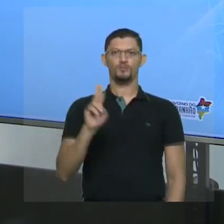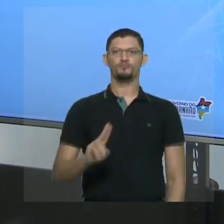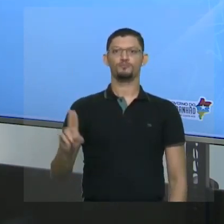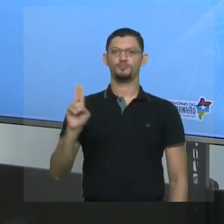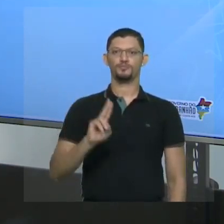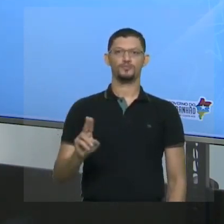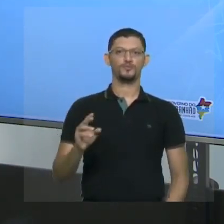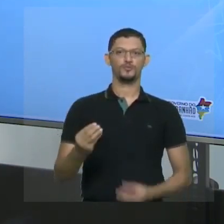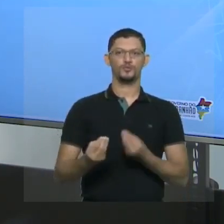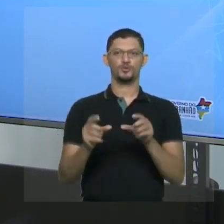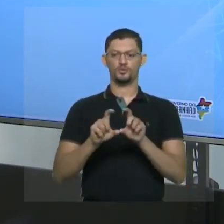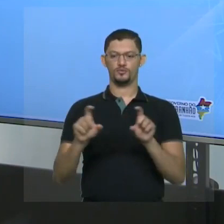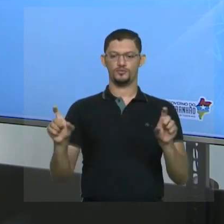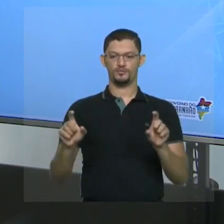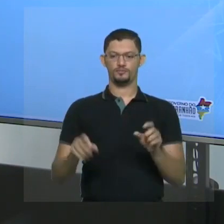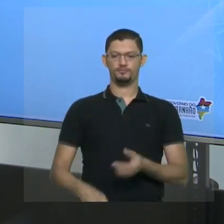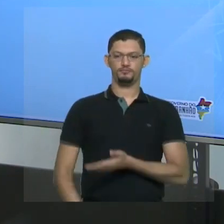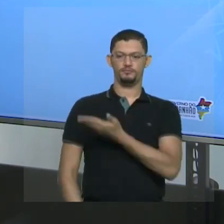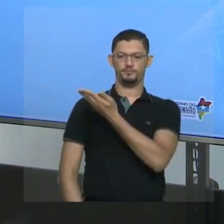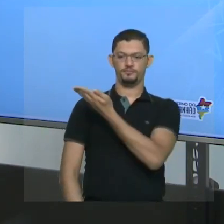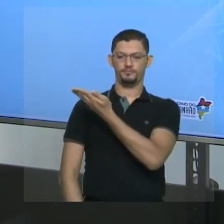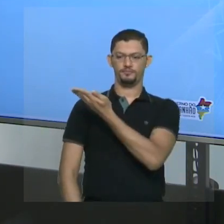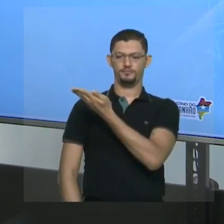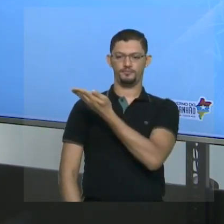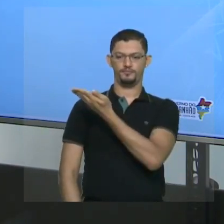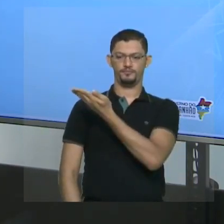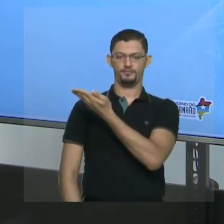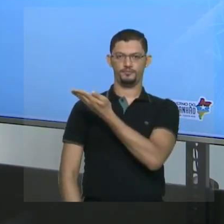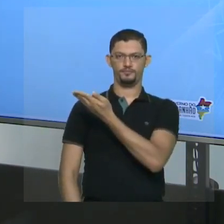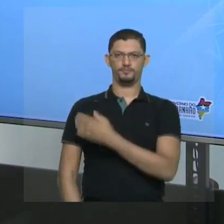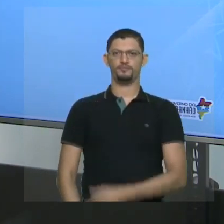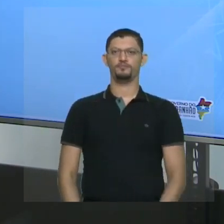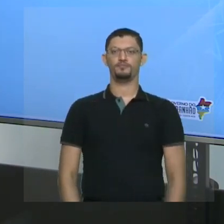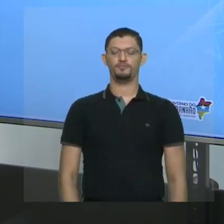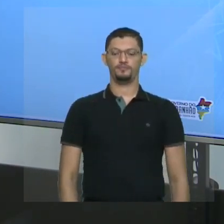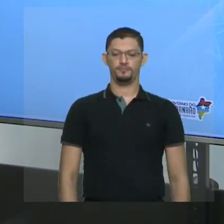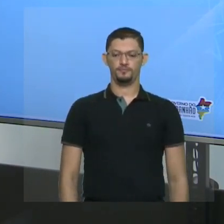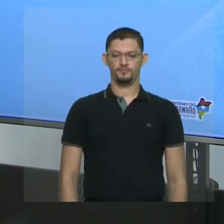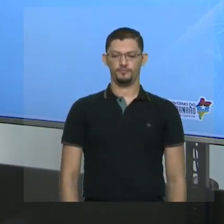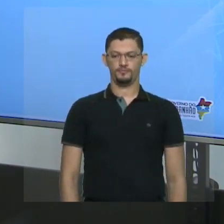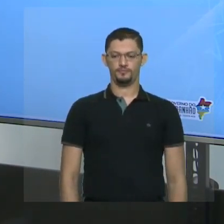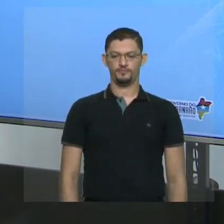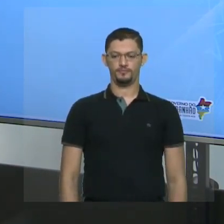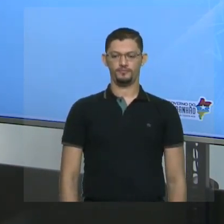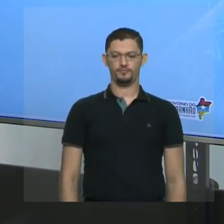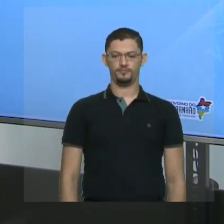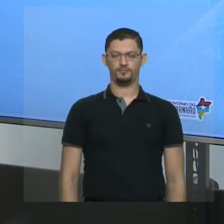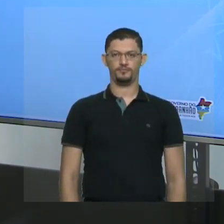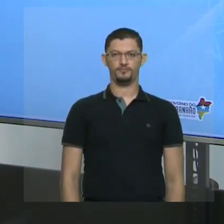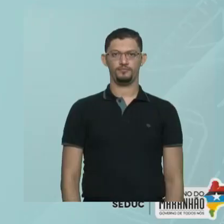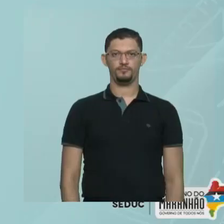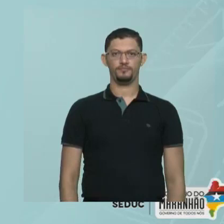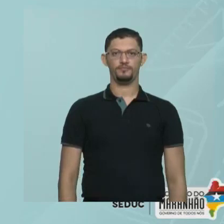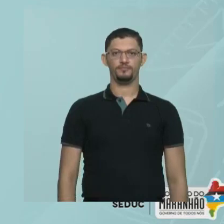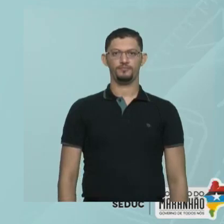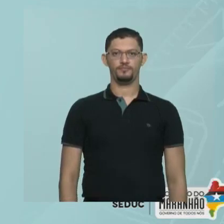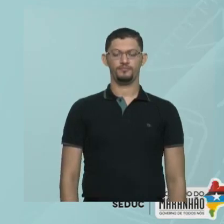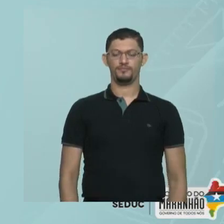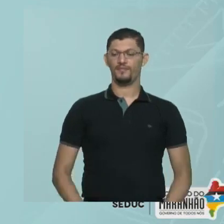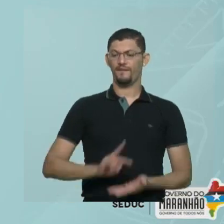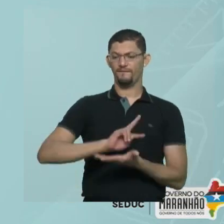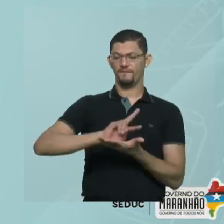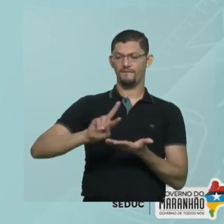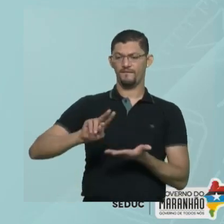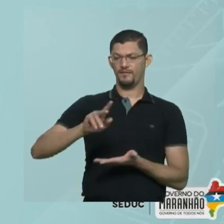a seguinte fórmula. O juro é igual ao capital vezes a taxa vezes o tempo. Muita